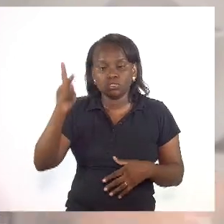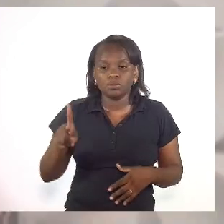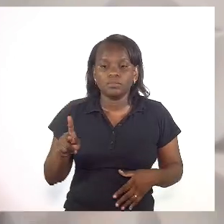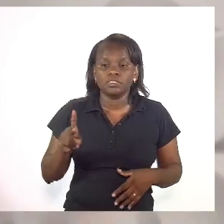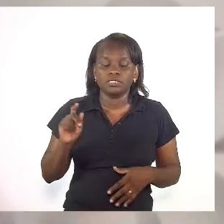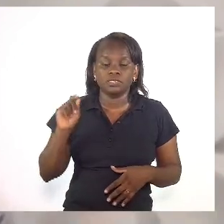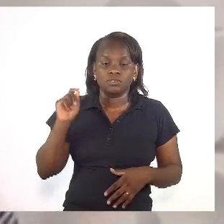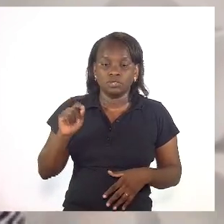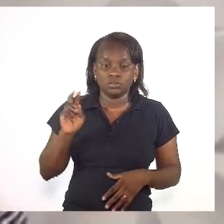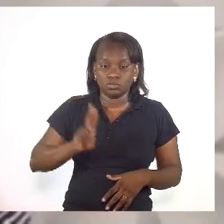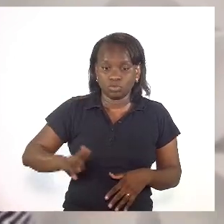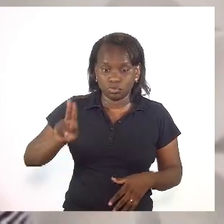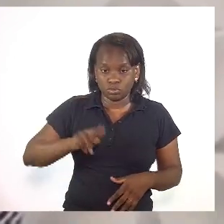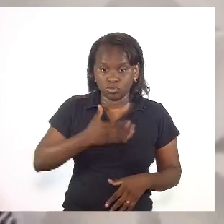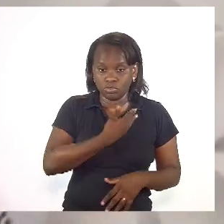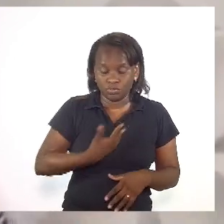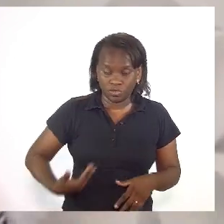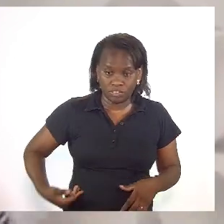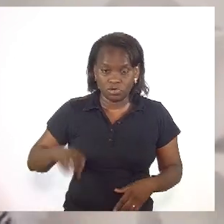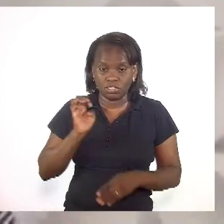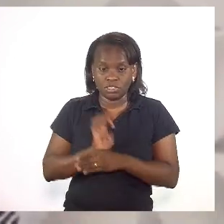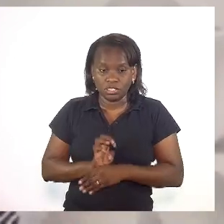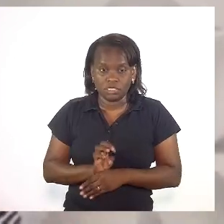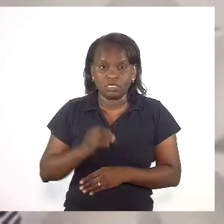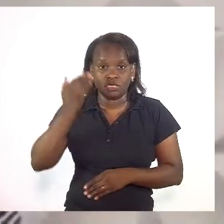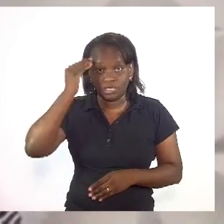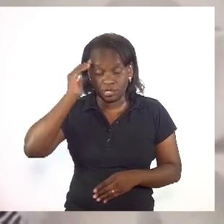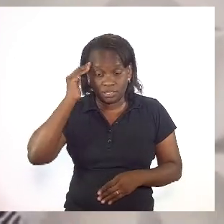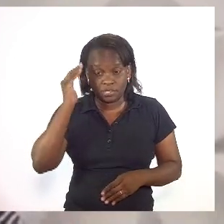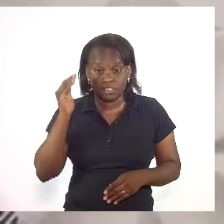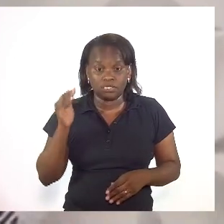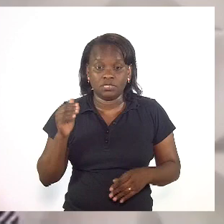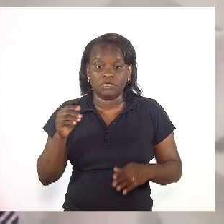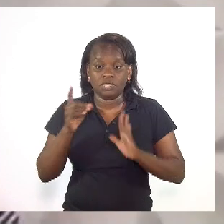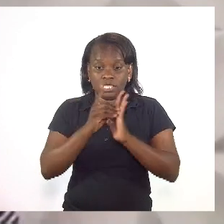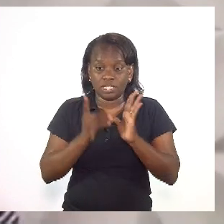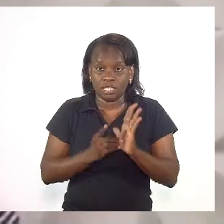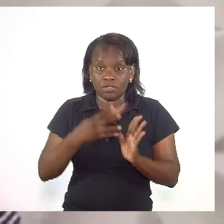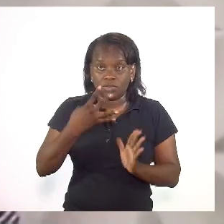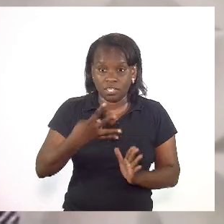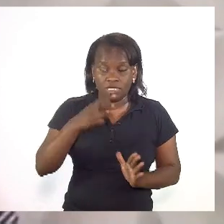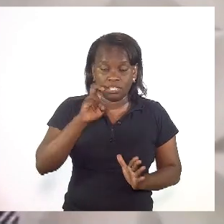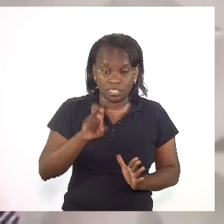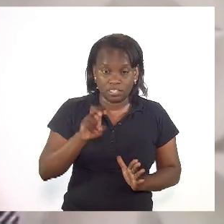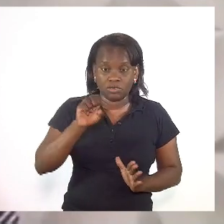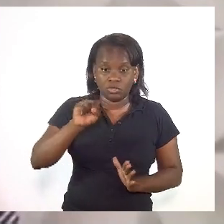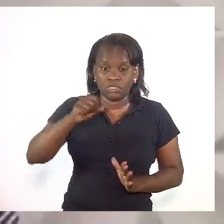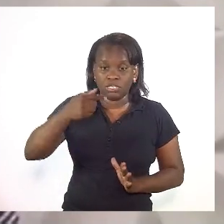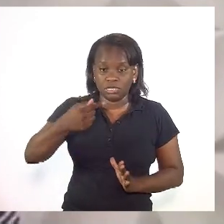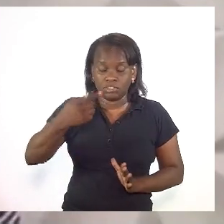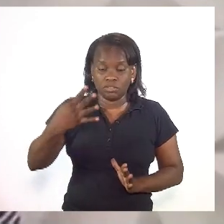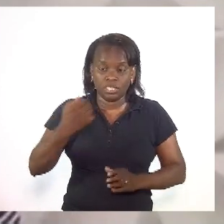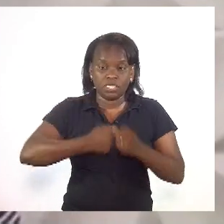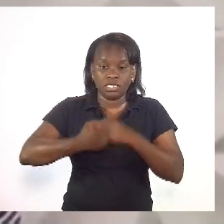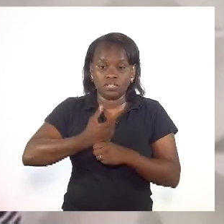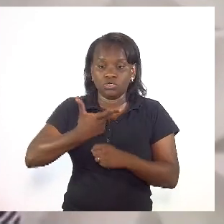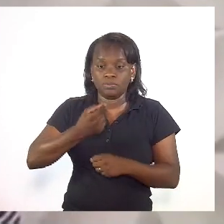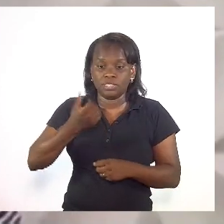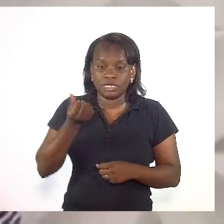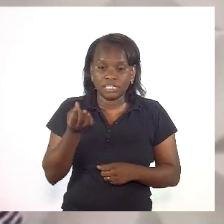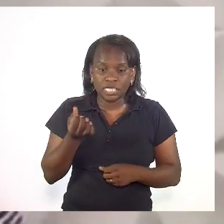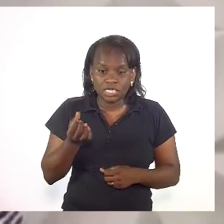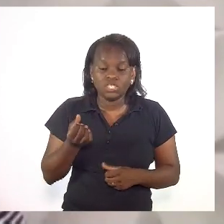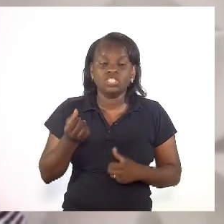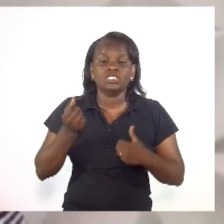relativas ao uso pelo governo do Estado do entendimento do decreto 45874 de 2016,